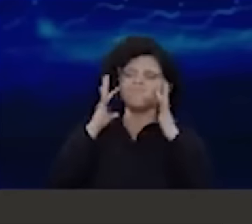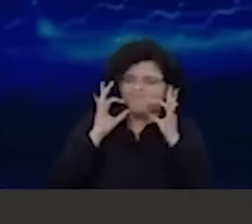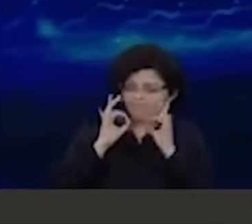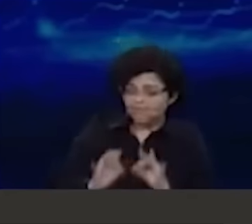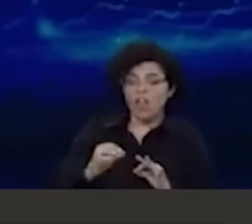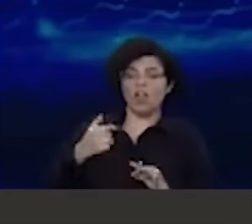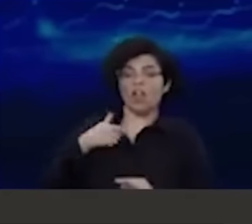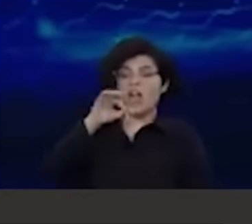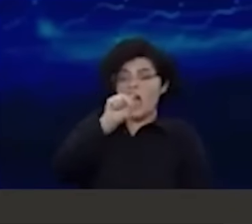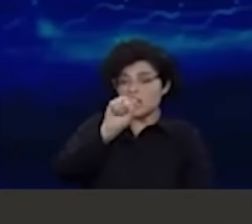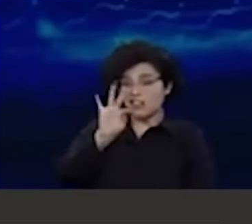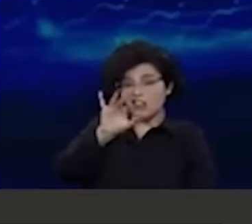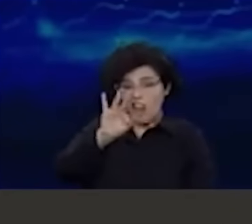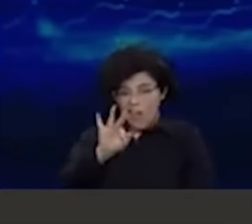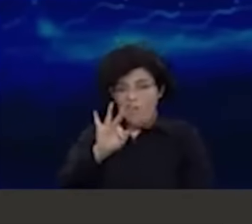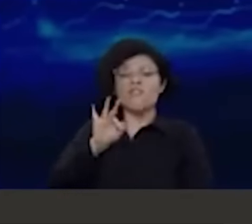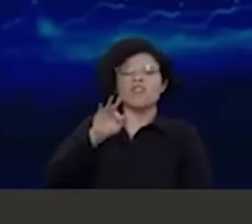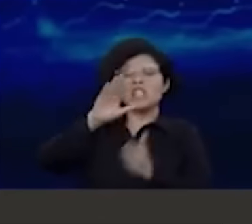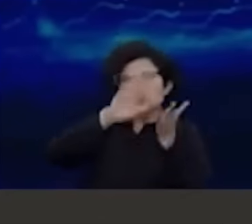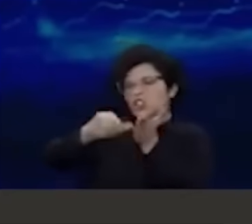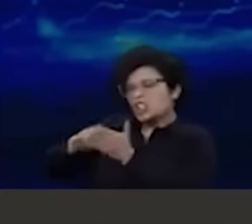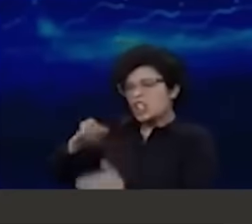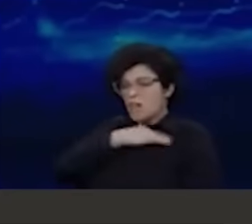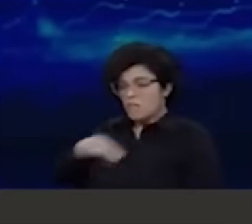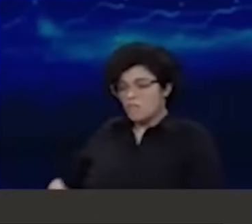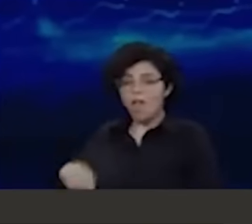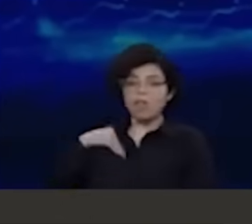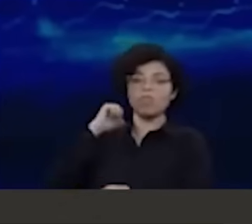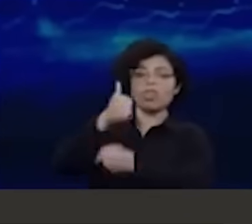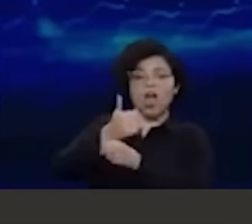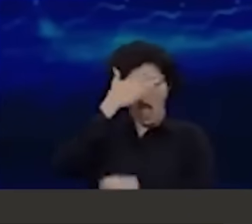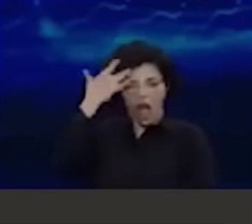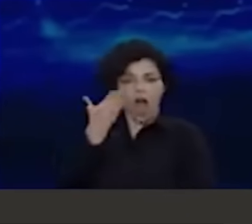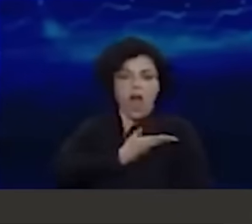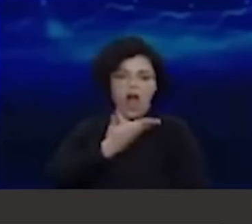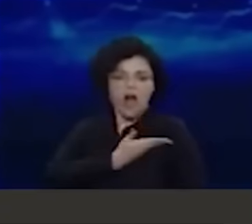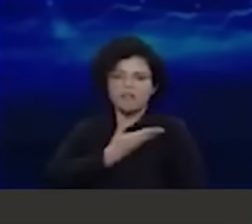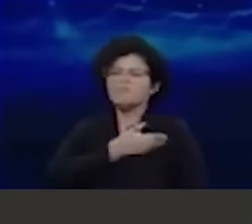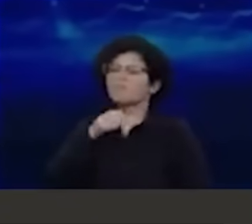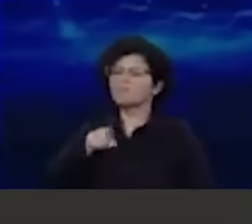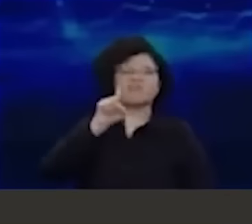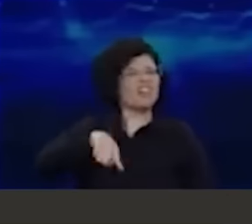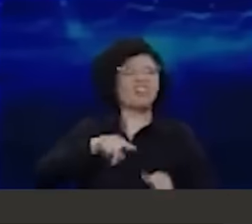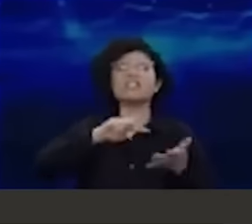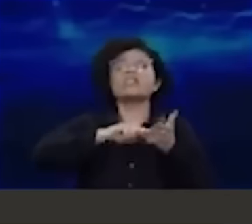amigo, para colocar companheiro, para colocar partidário, é um atraso, é um